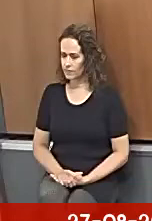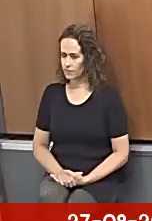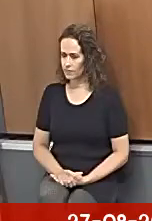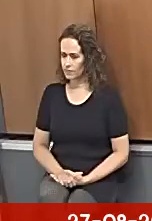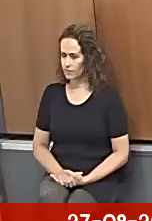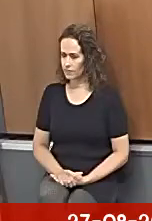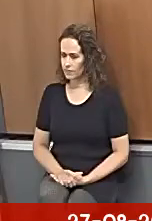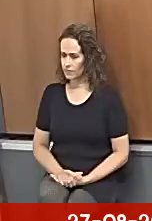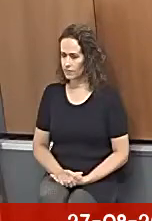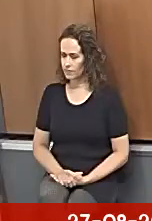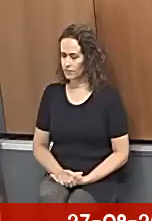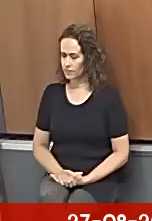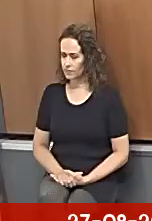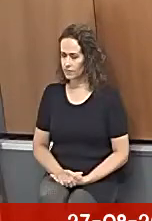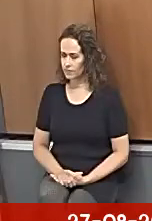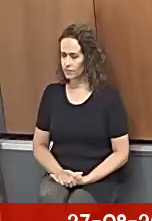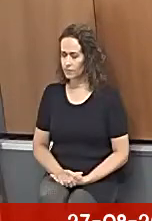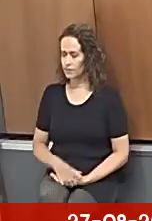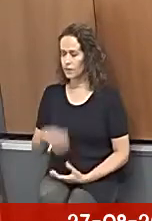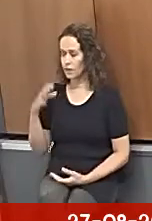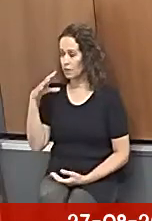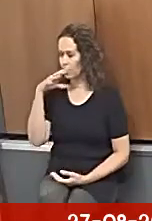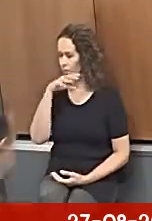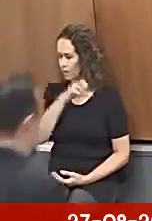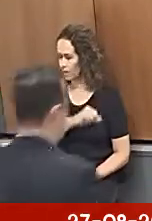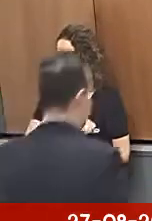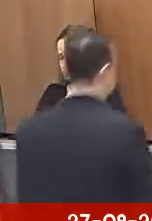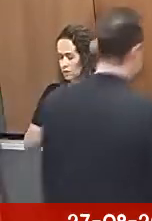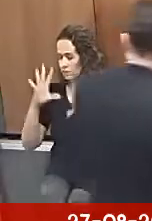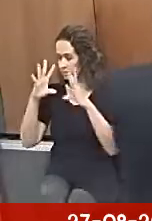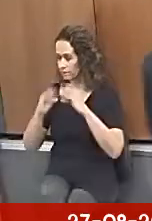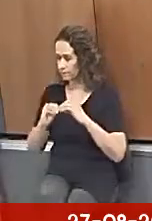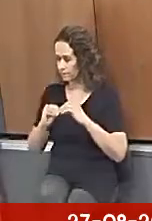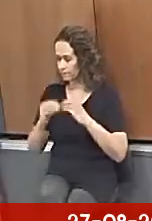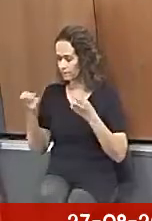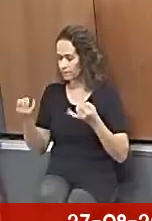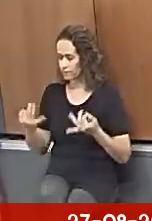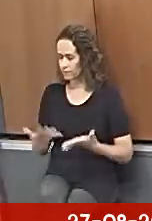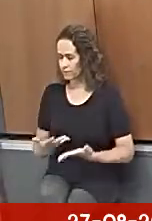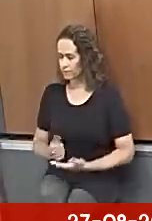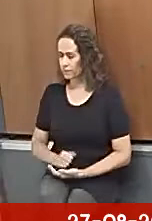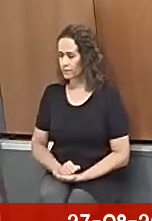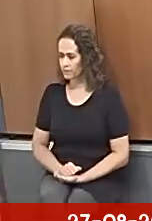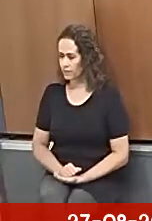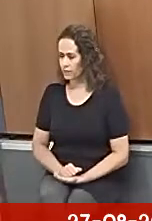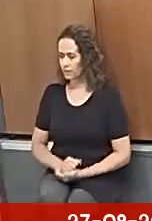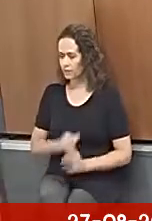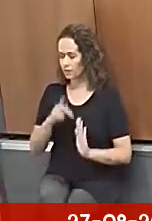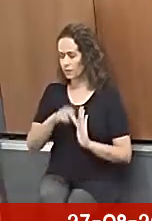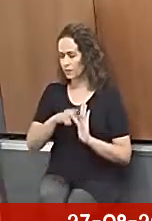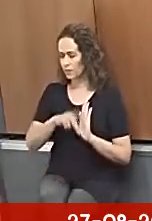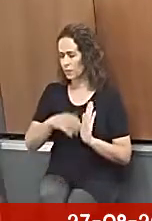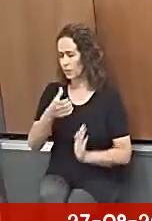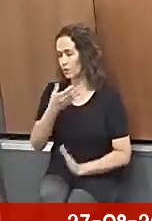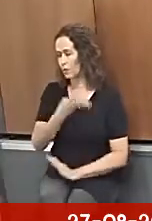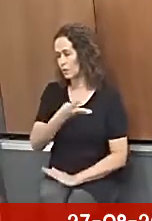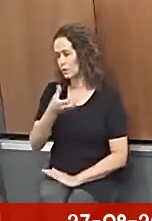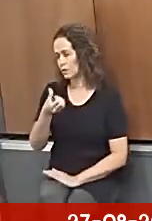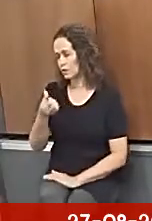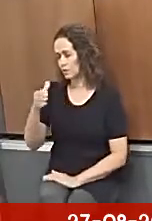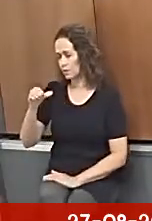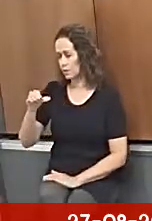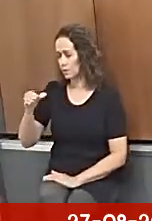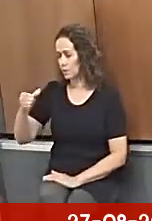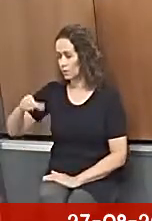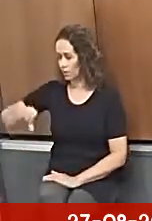então aqui só rapidamente um breve relato do parecer do segundo projeto 4609 relatório de